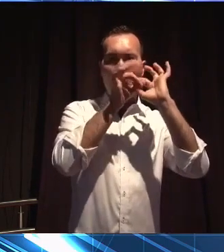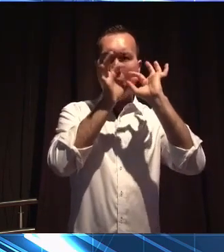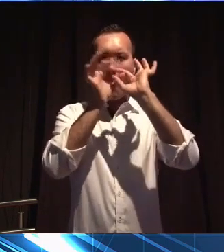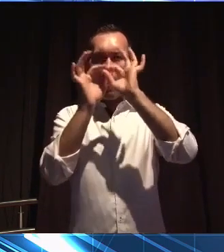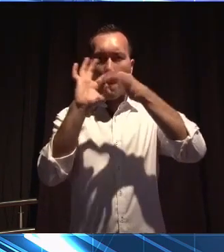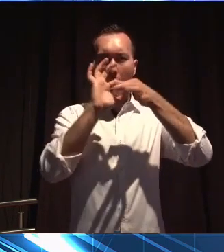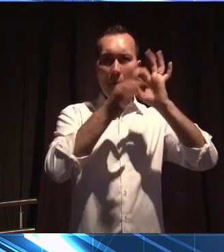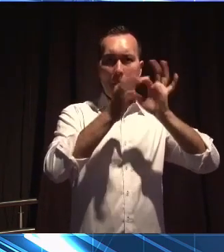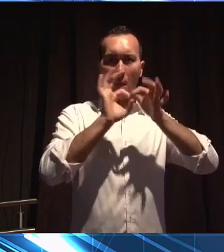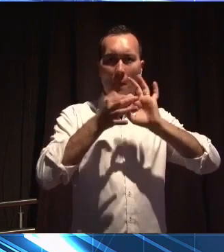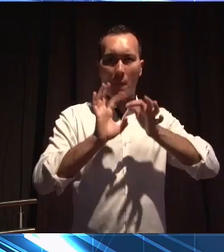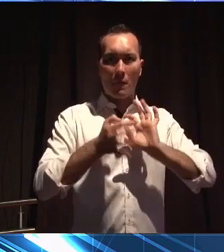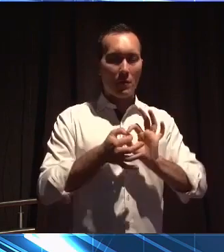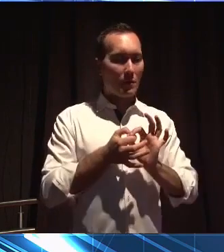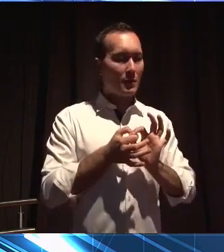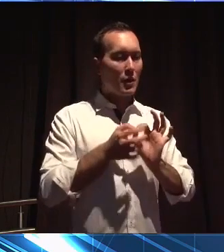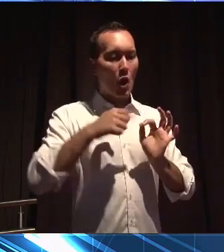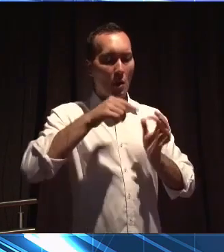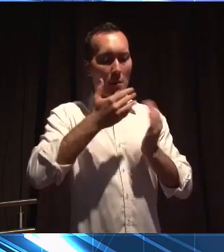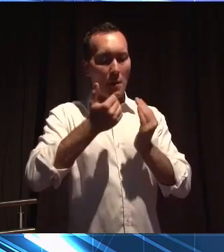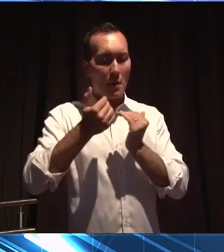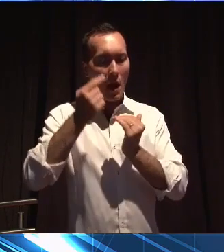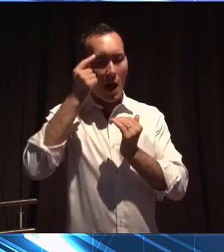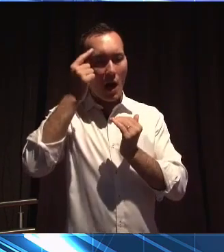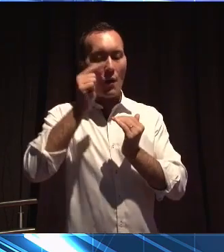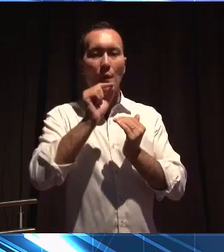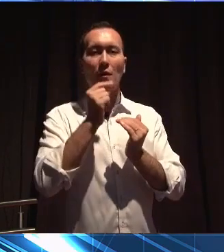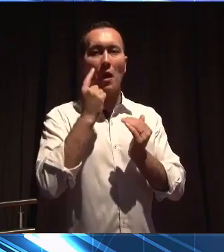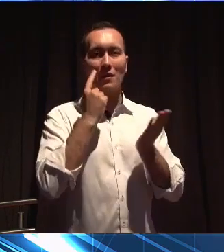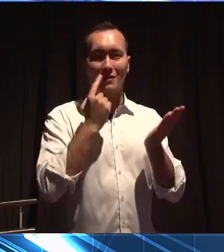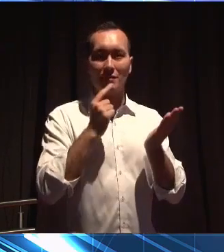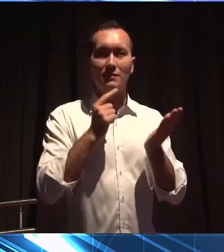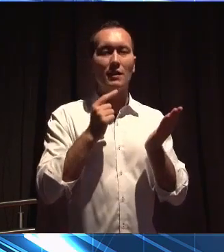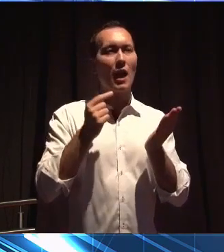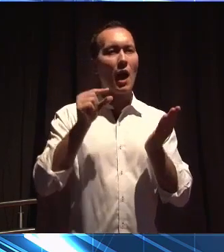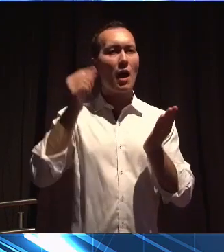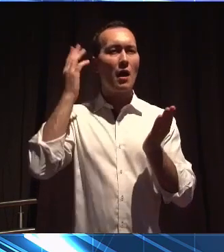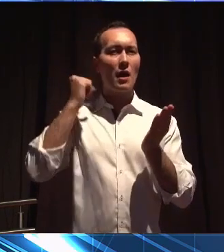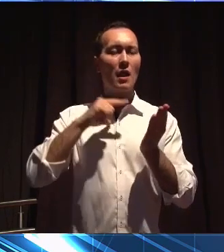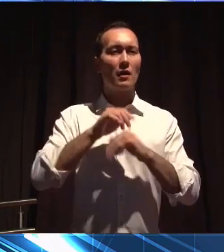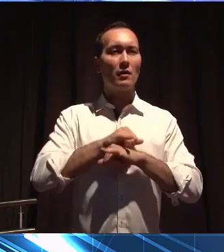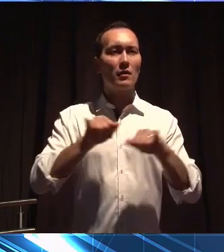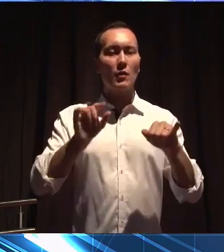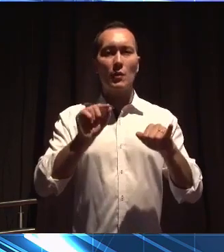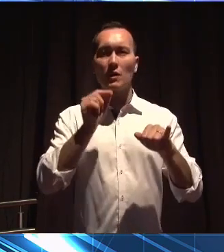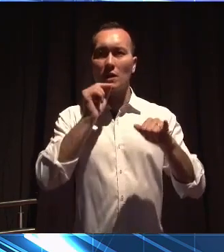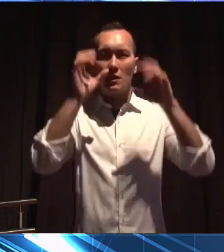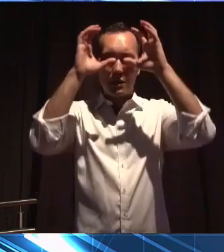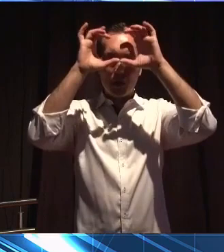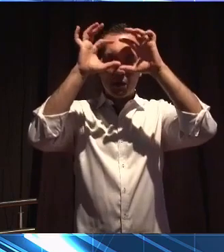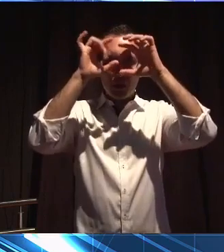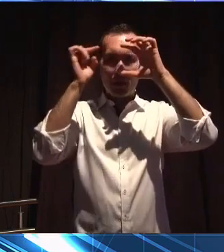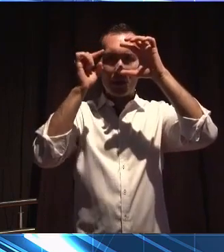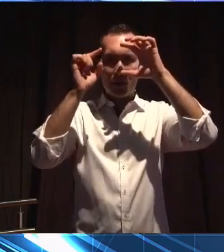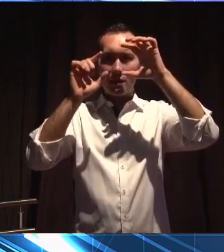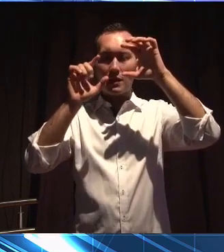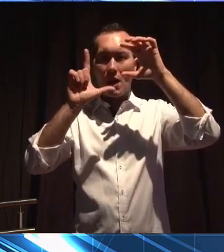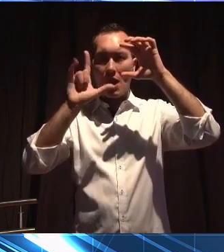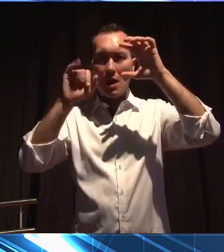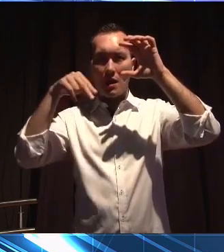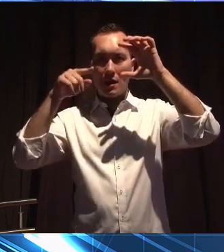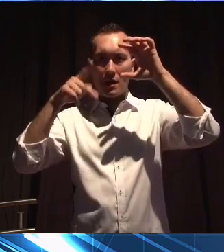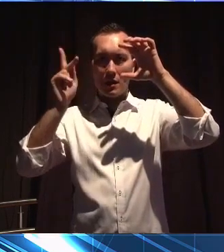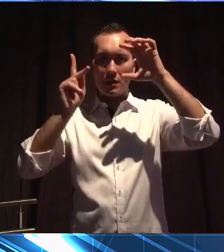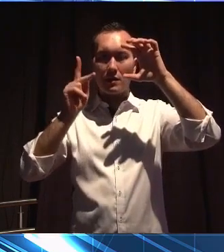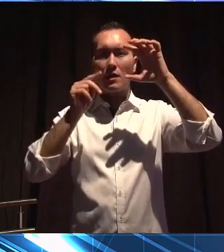imagens que surgem aqui na nossa cabeça. Inclusive, saiu uma notícia recente falando que o Neuralink do Elon Musk quer começar testes com seres